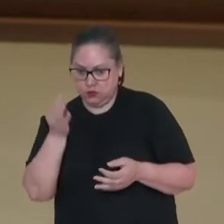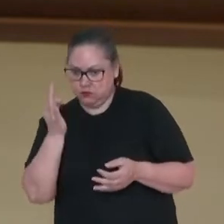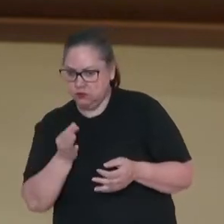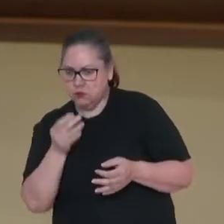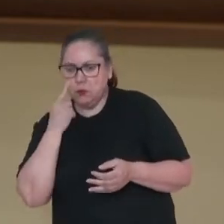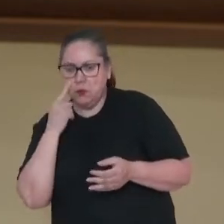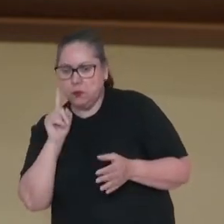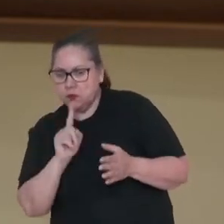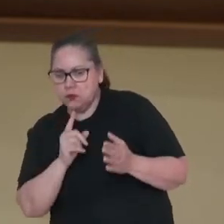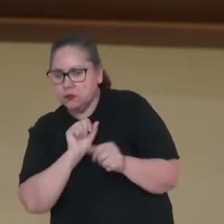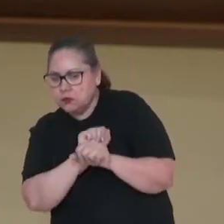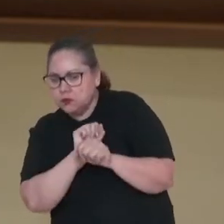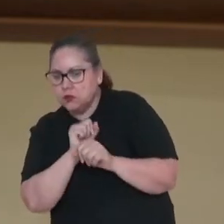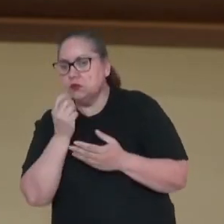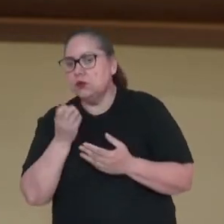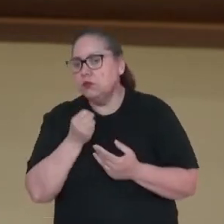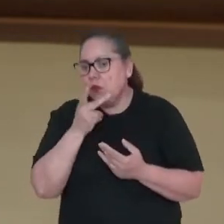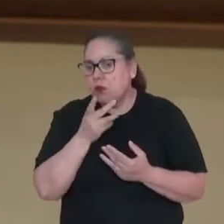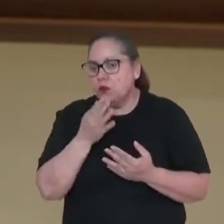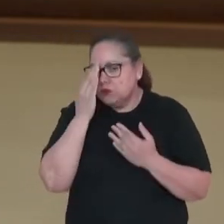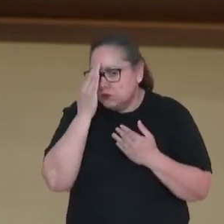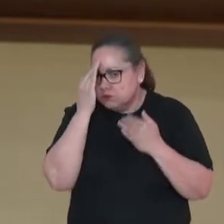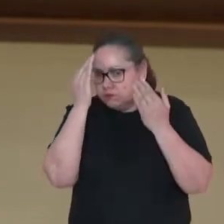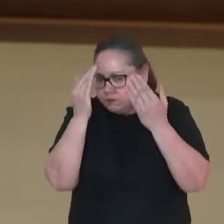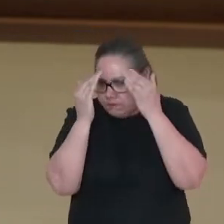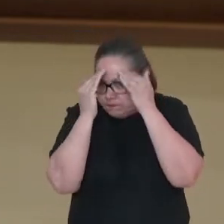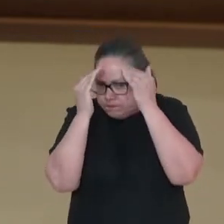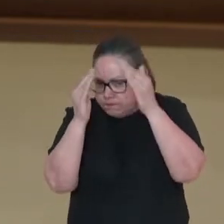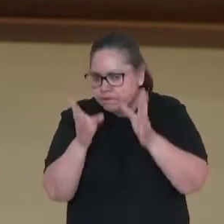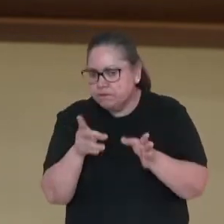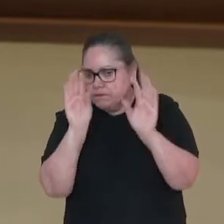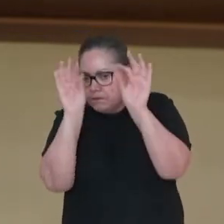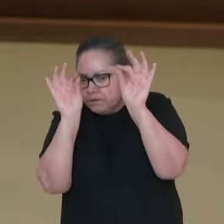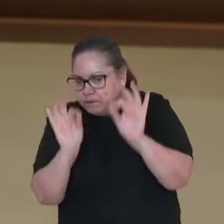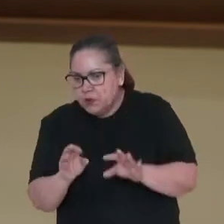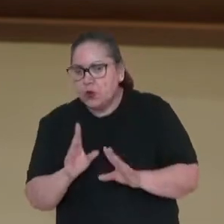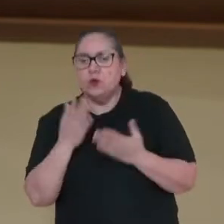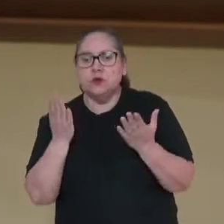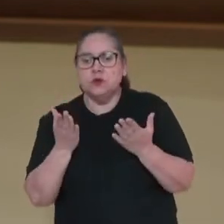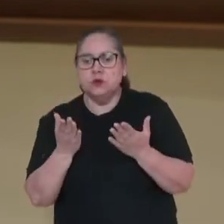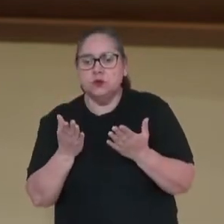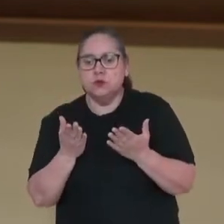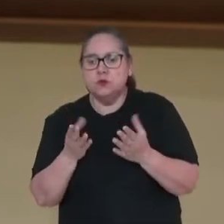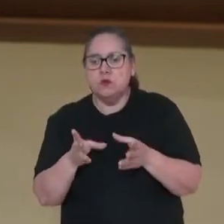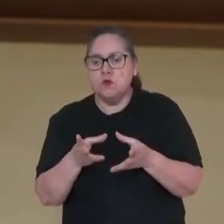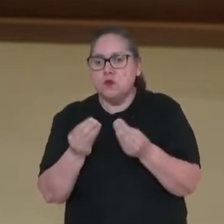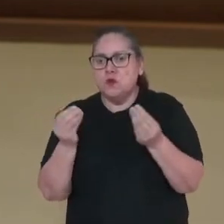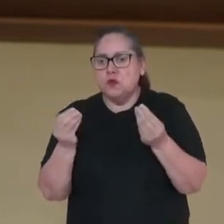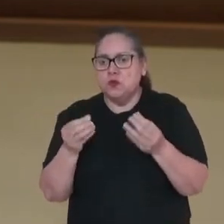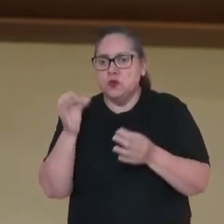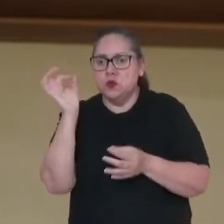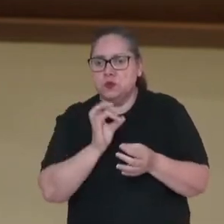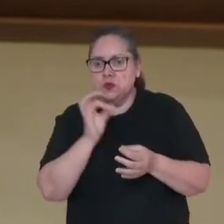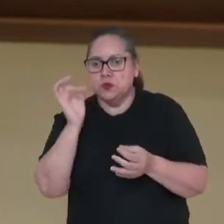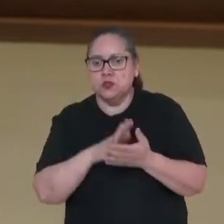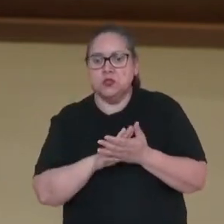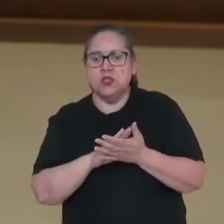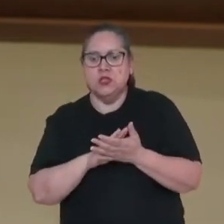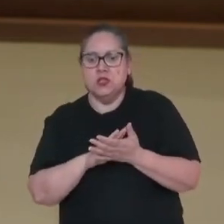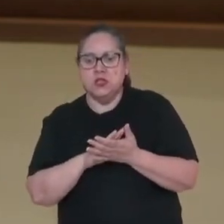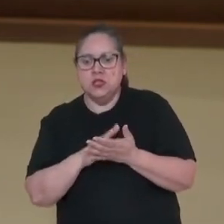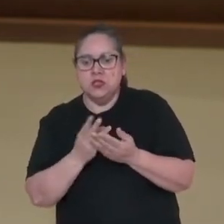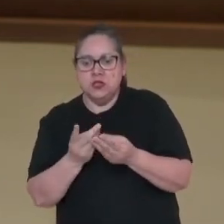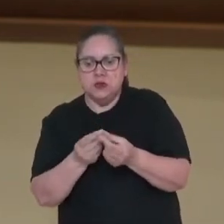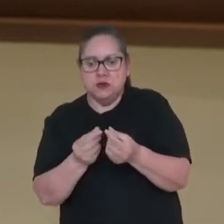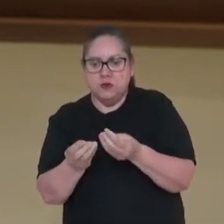que ela espera, se está obedecendo aos critérios estabelecidos, ou se está saindo com muita porcentagem de